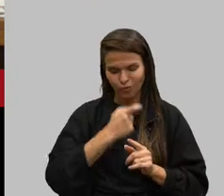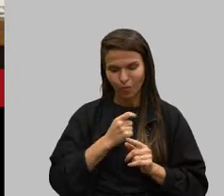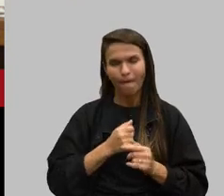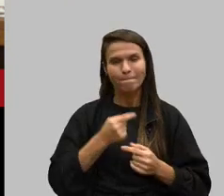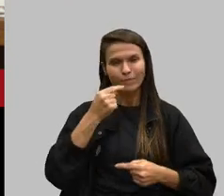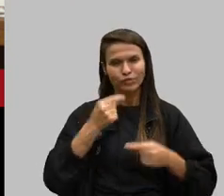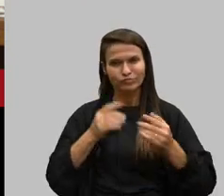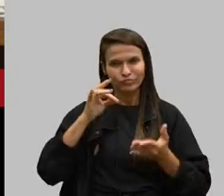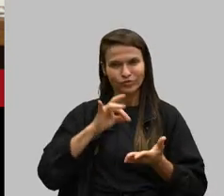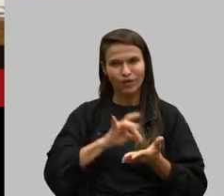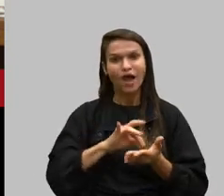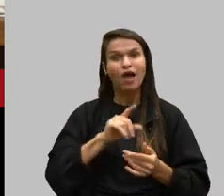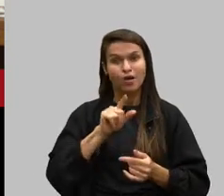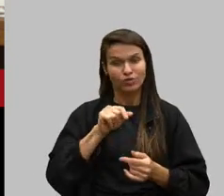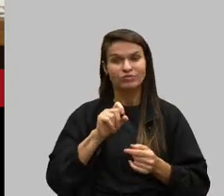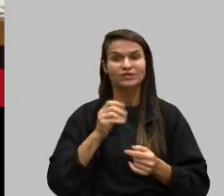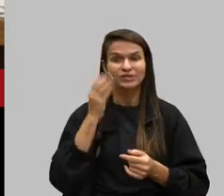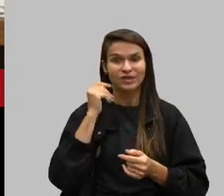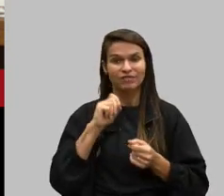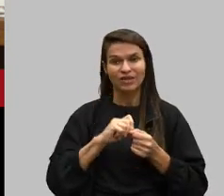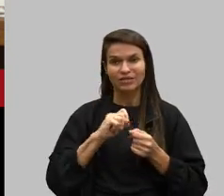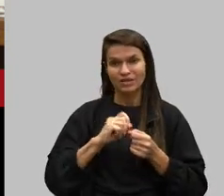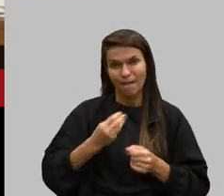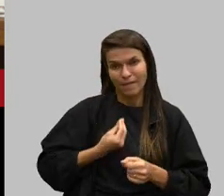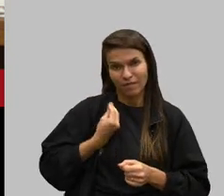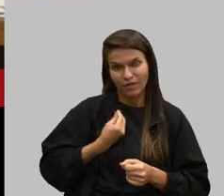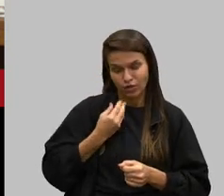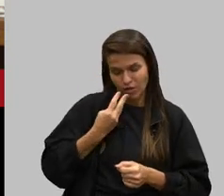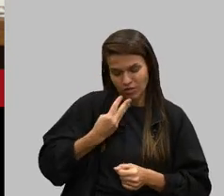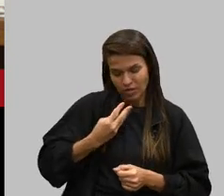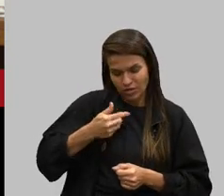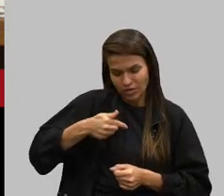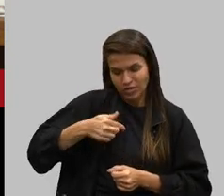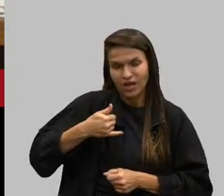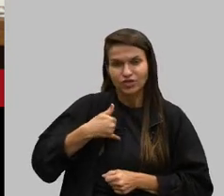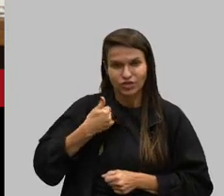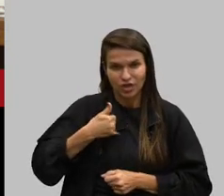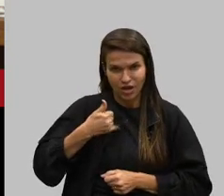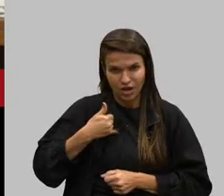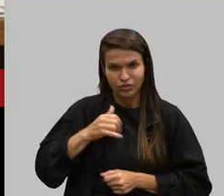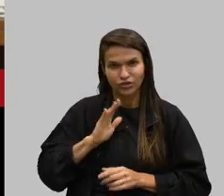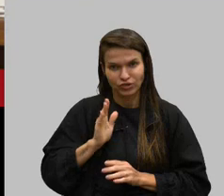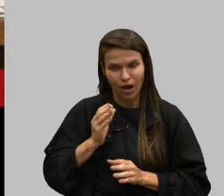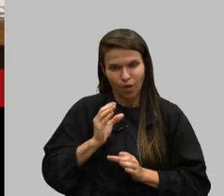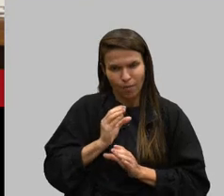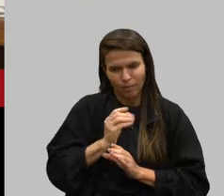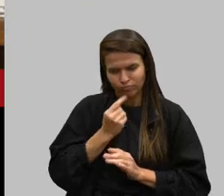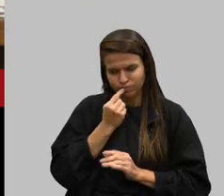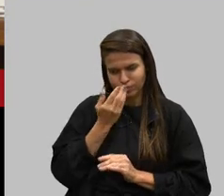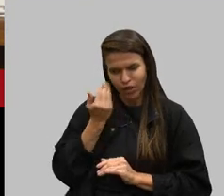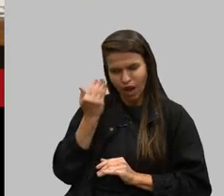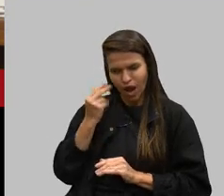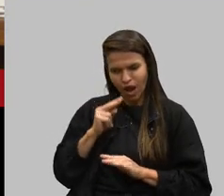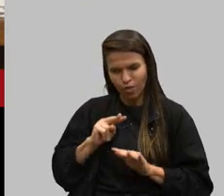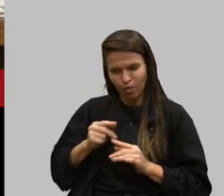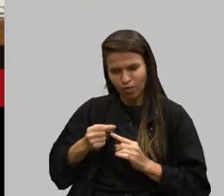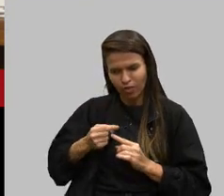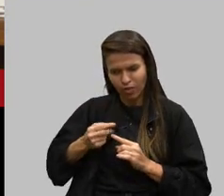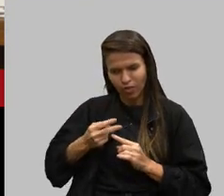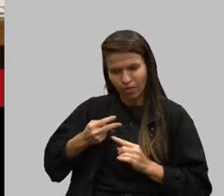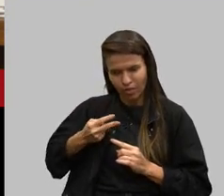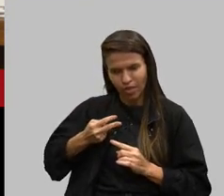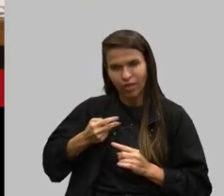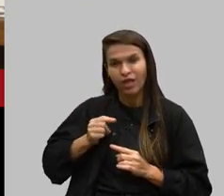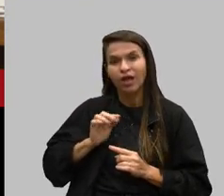isso que eu sei fazer na minha vida tem 37 anos completei recentemente há duas semanas atrás